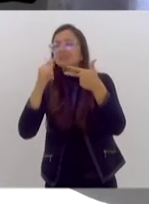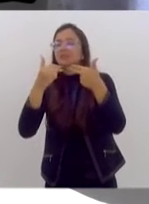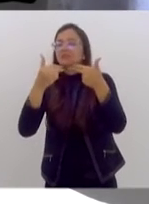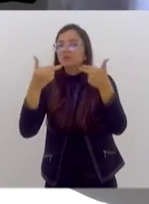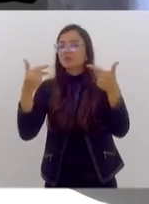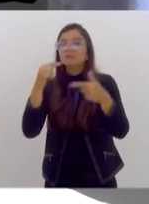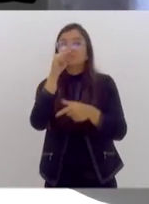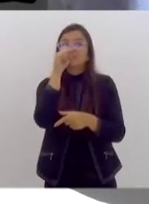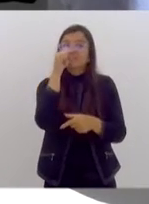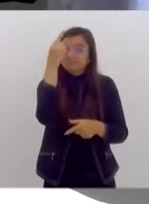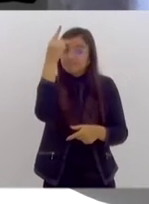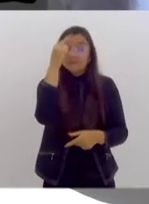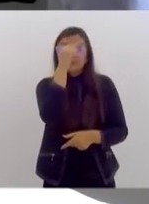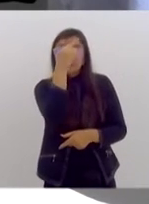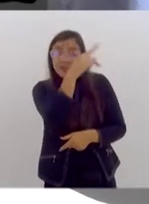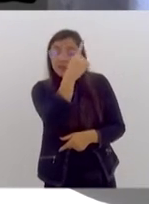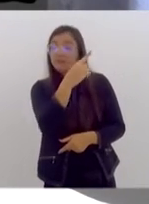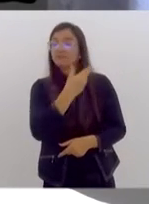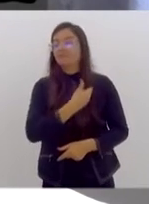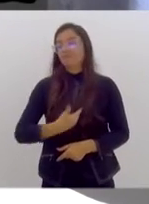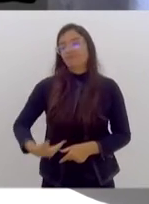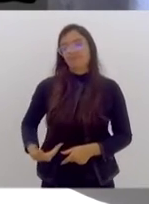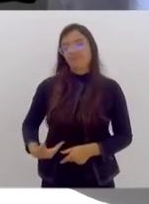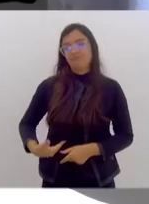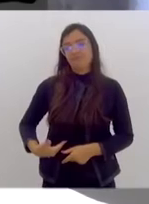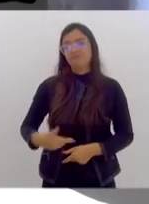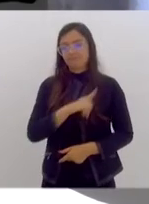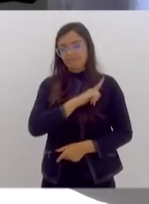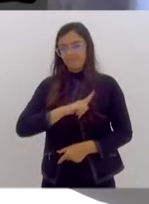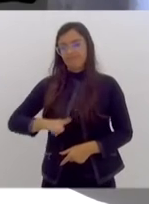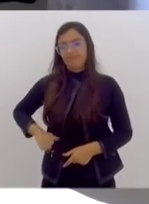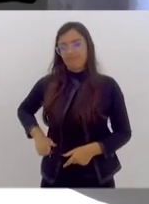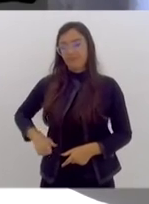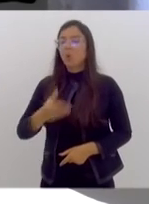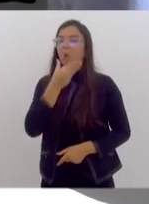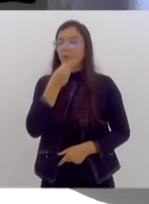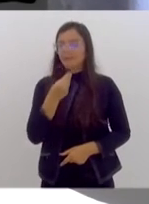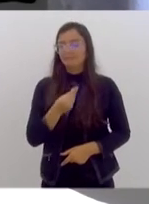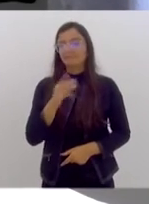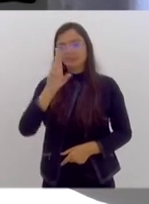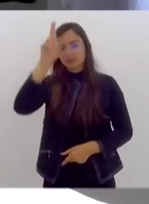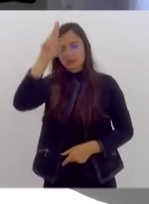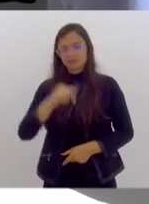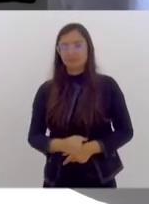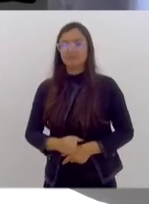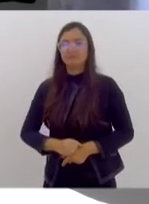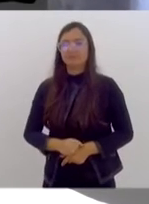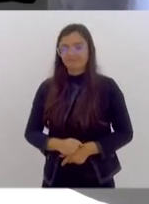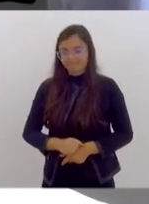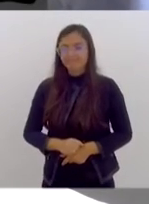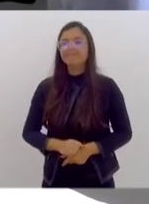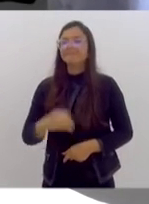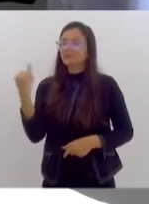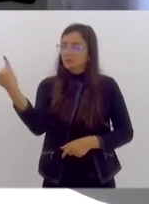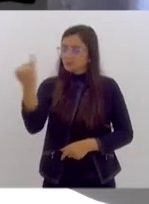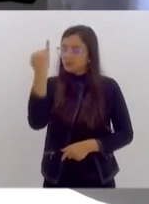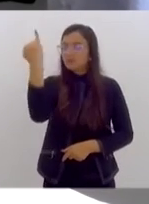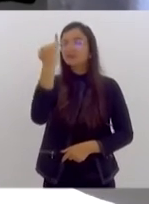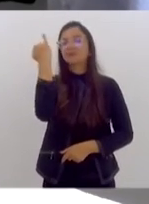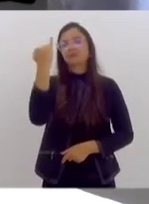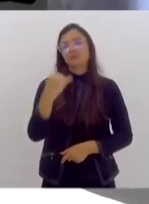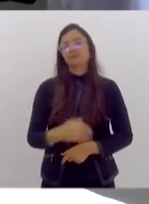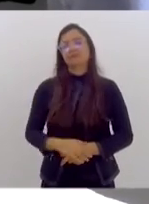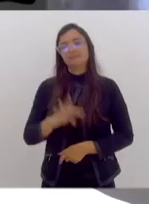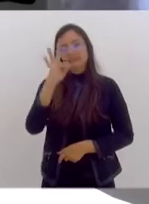o governador revogando esse o termo aditivo principalmente eu